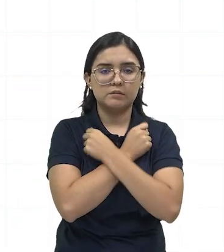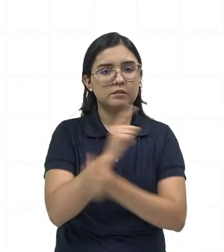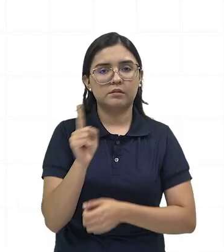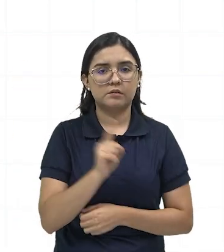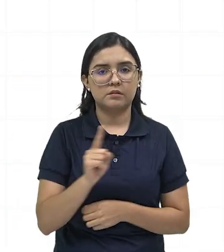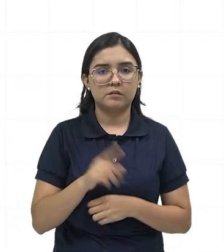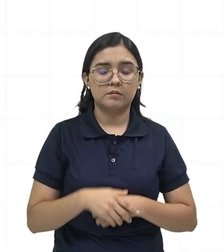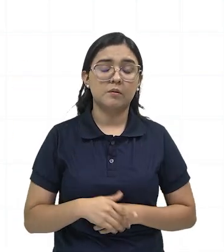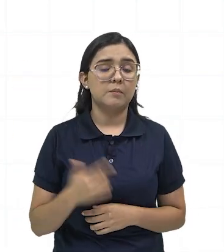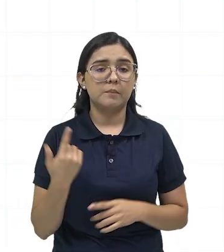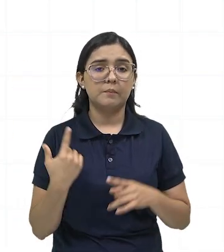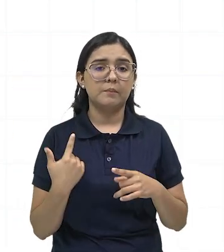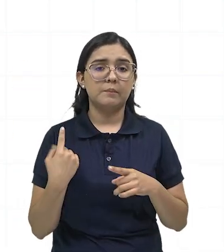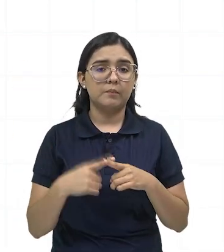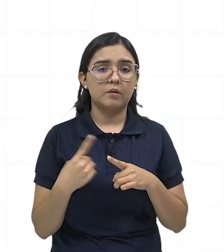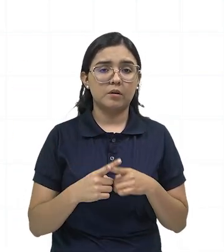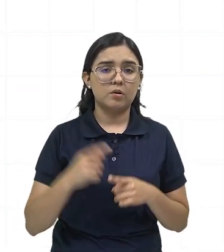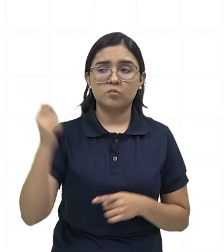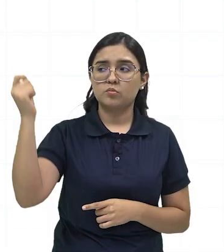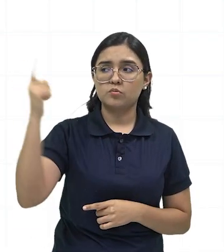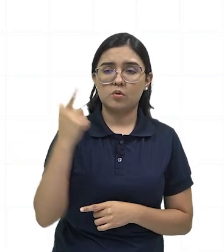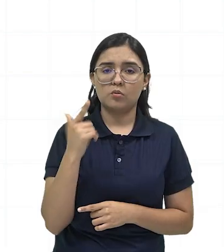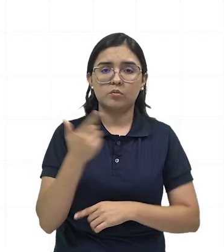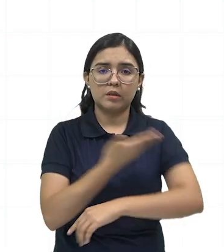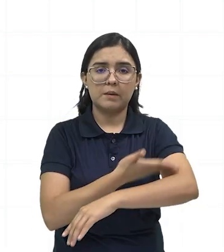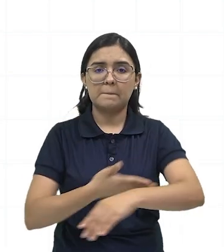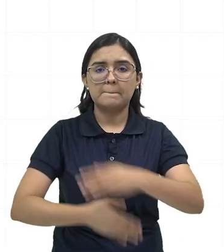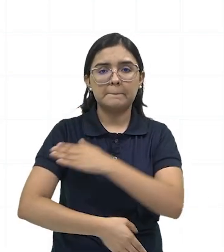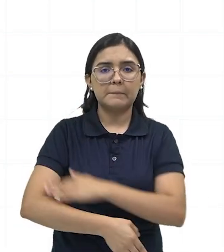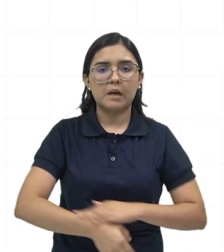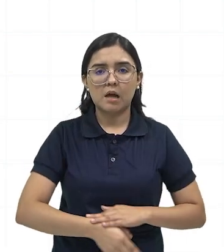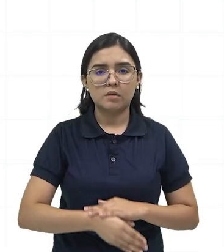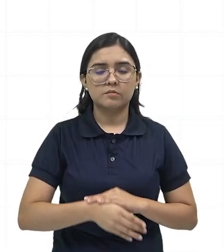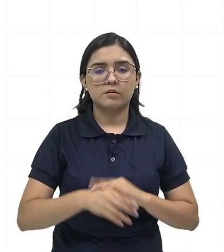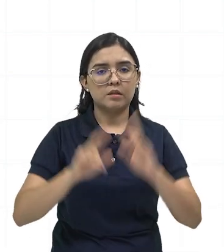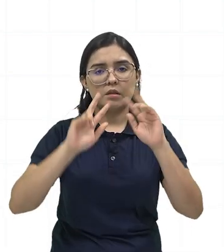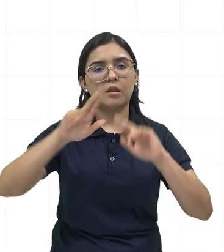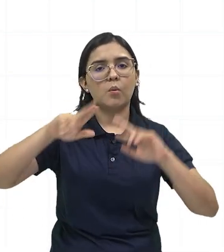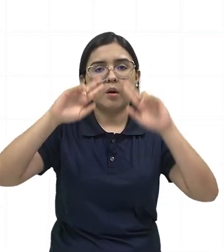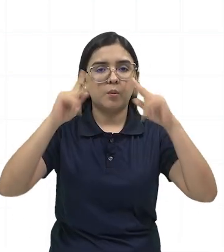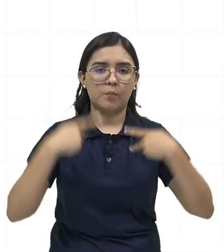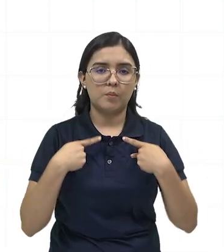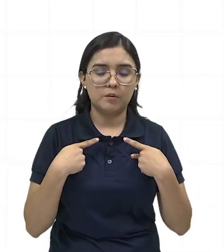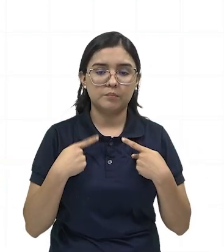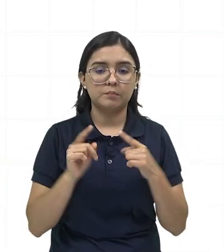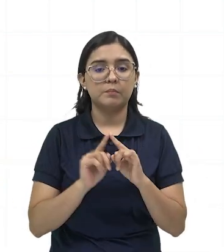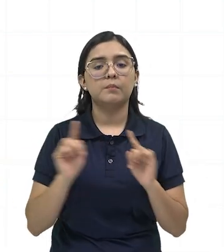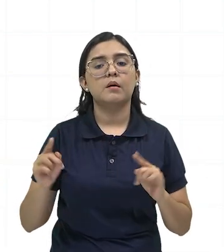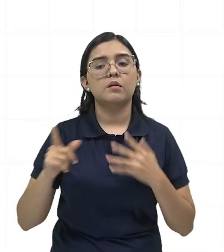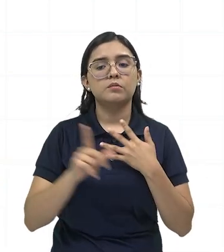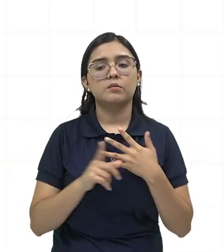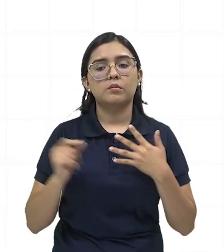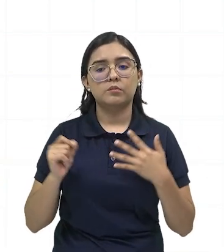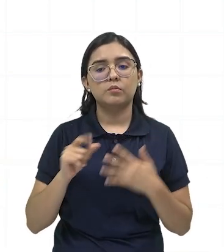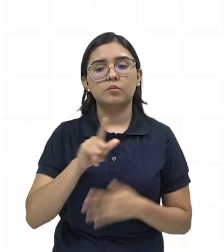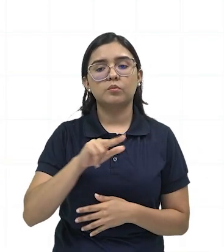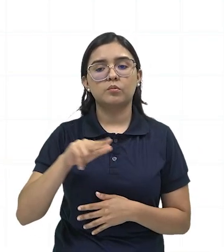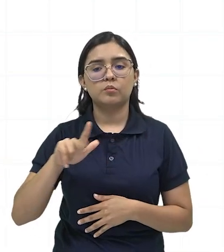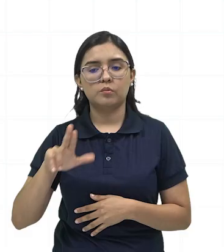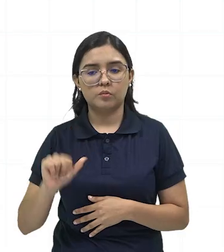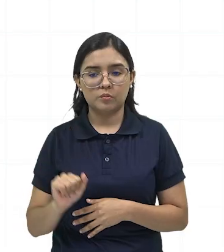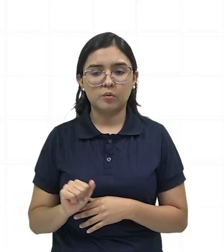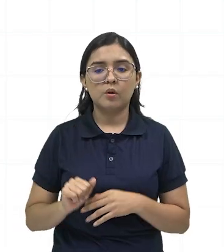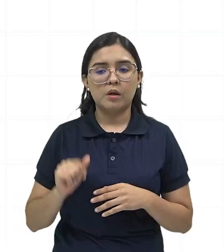porque o sol não tem braços. Ele não é humano. Mas mesmo assim, né? O escritor aí, o cantor, aliás,